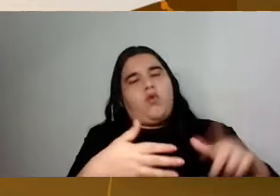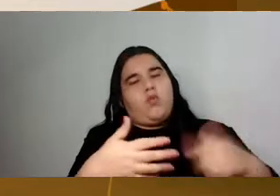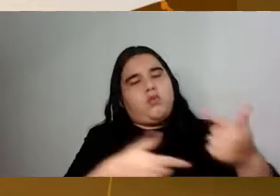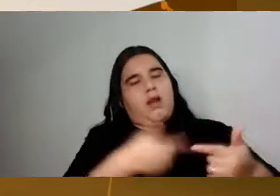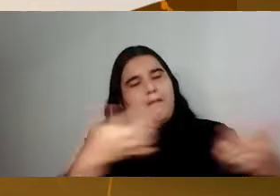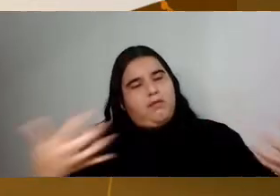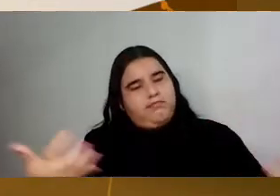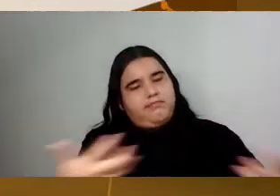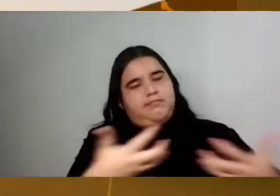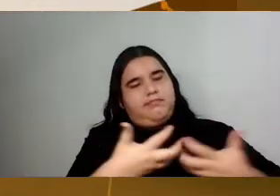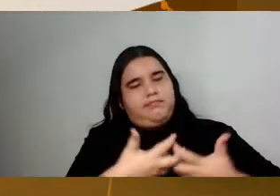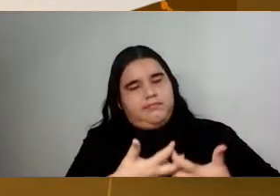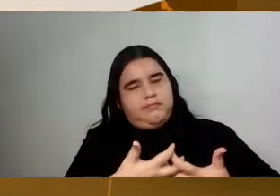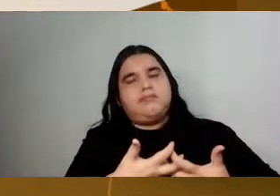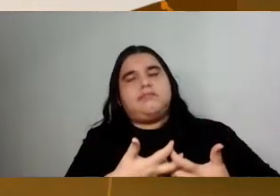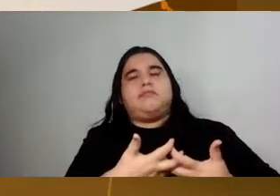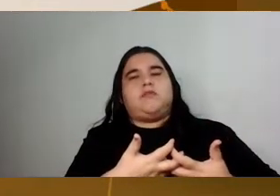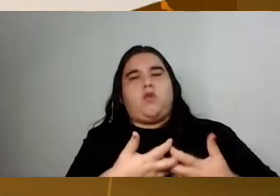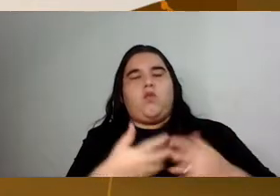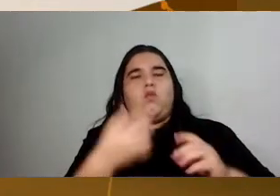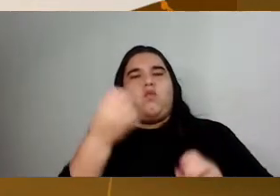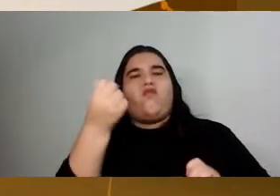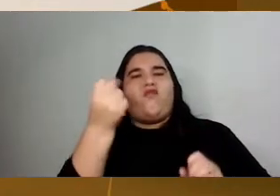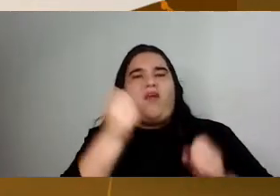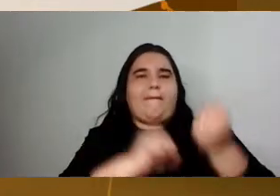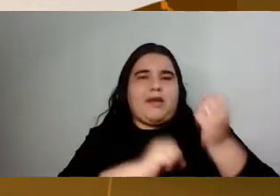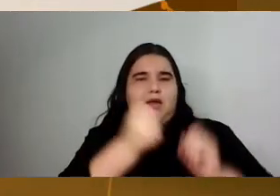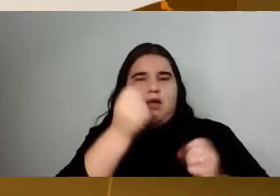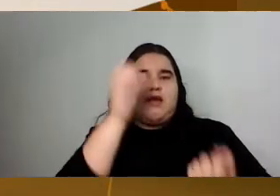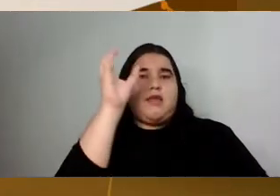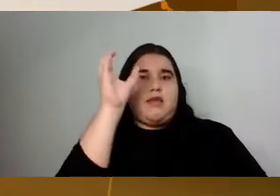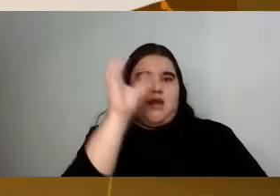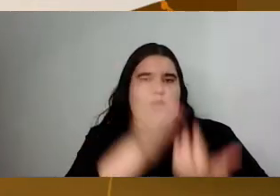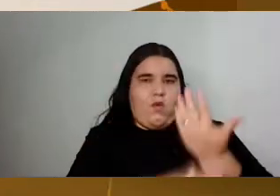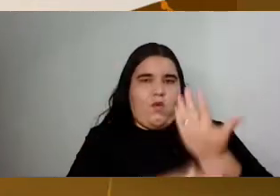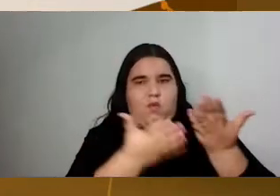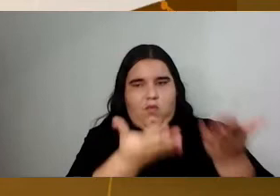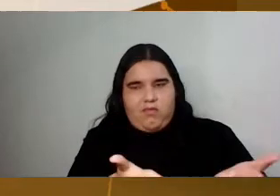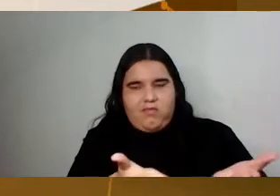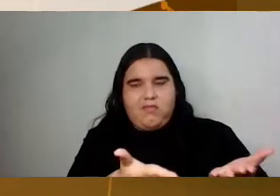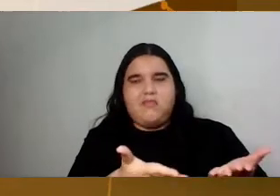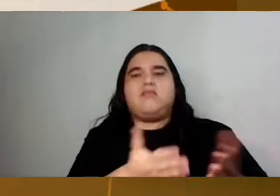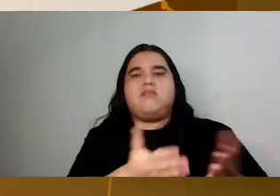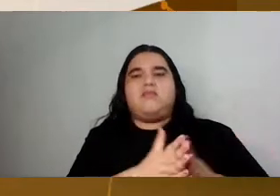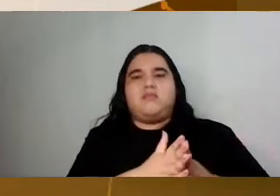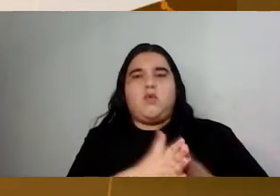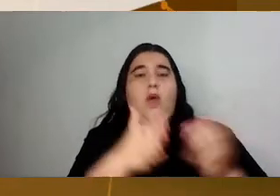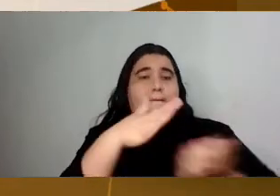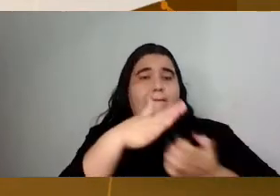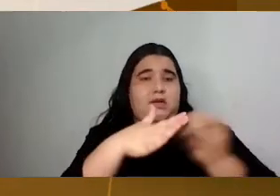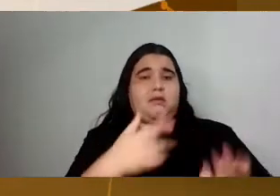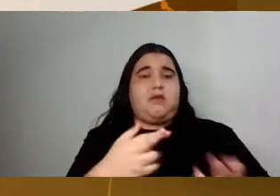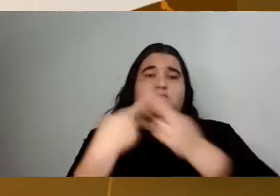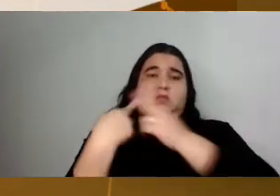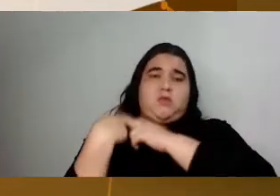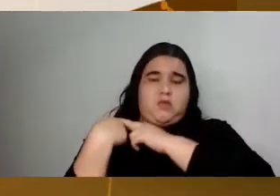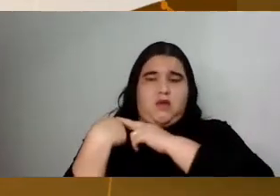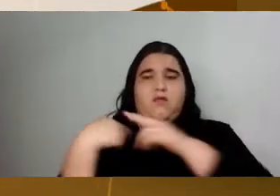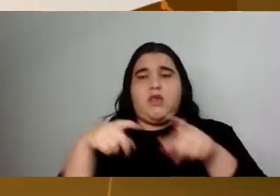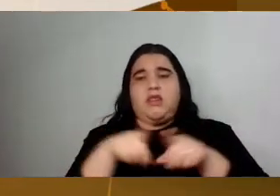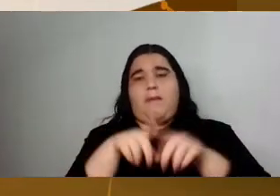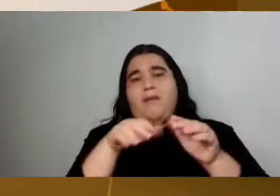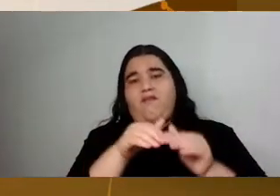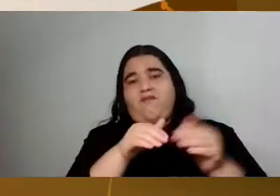tem proposto e tem aceitado, dado certo. E tem também proteções externas, né? Então, nós temos uma